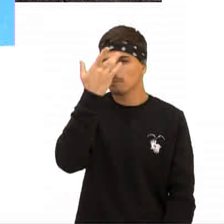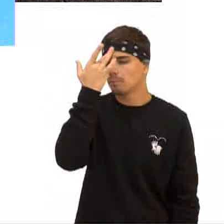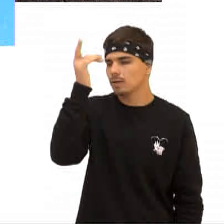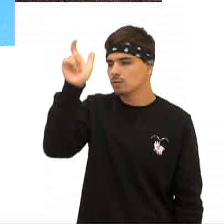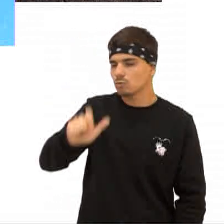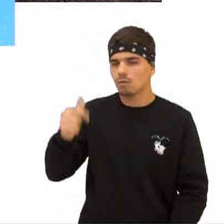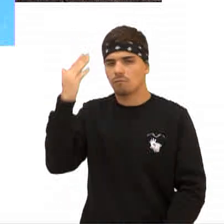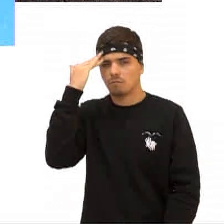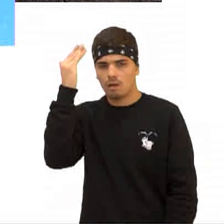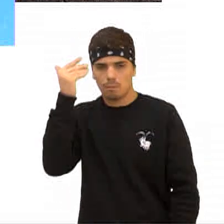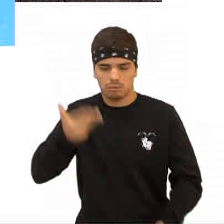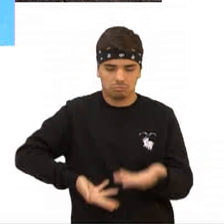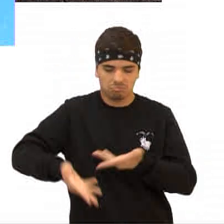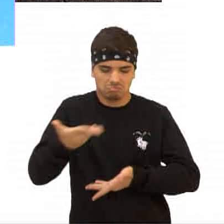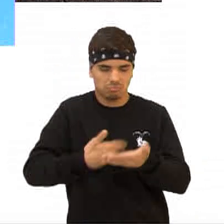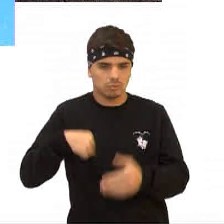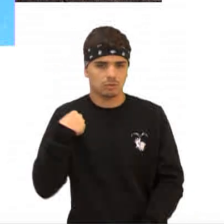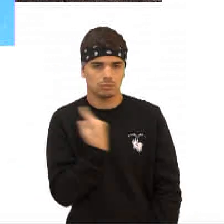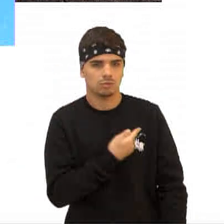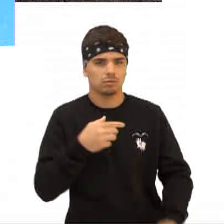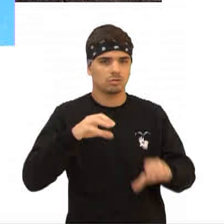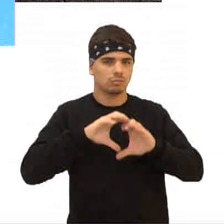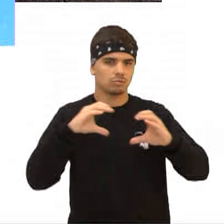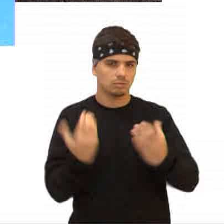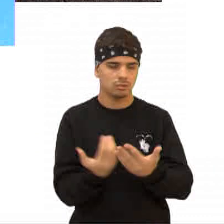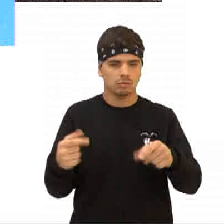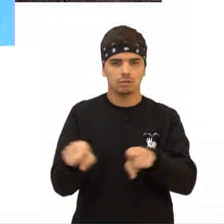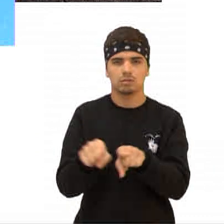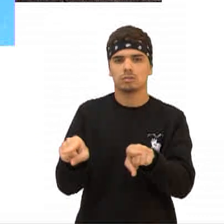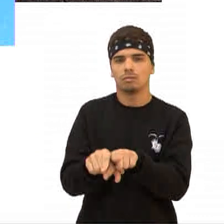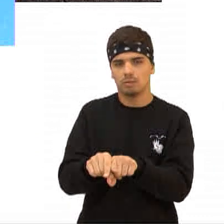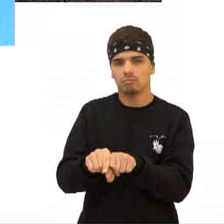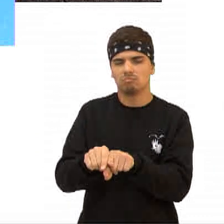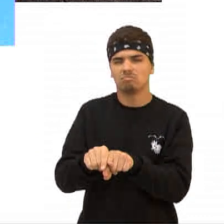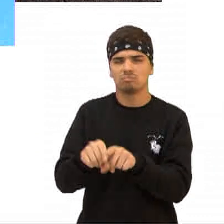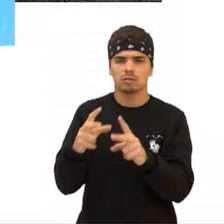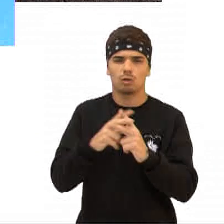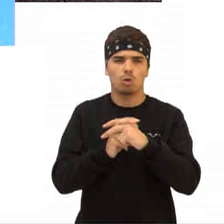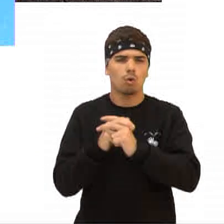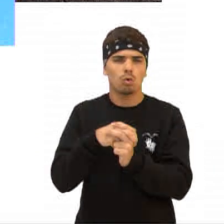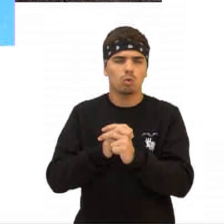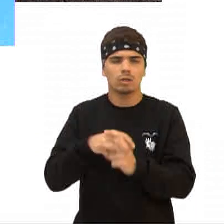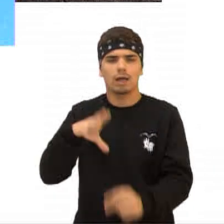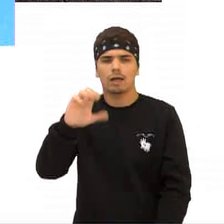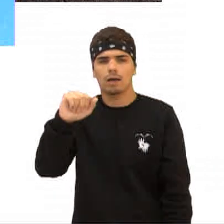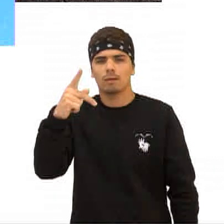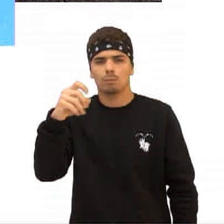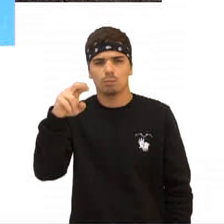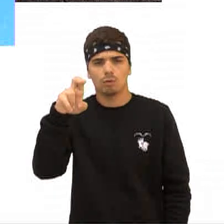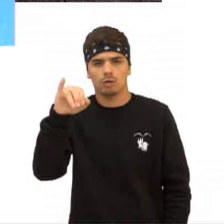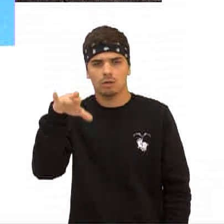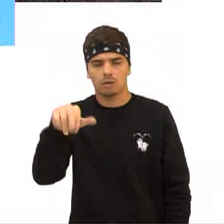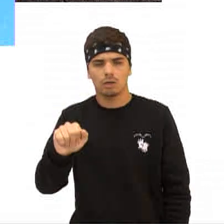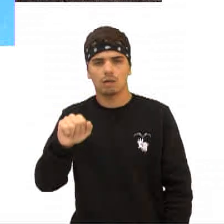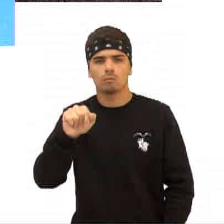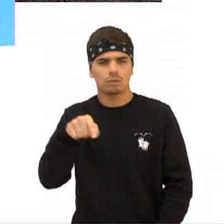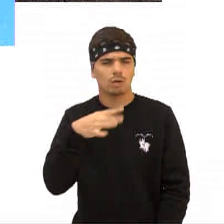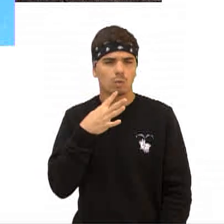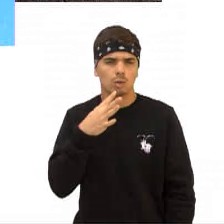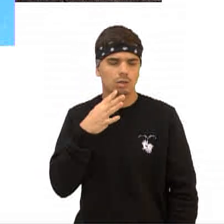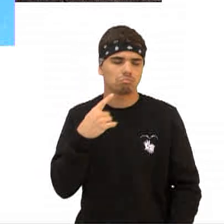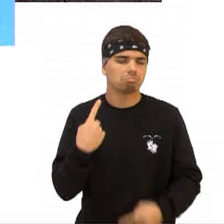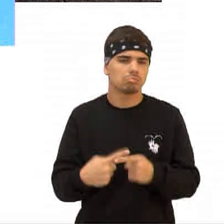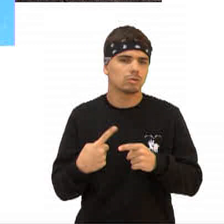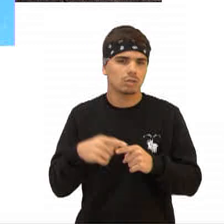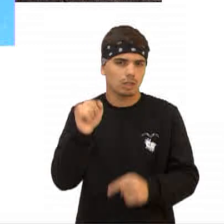nossa sociedade, contribuem. Uma luta capoeira. Por que a gente está colocando todas essas imagens? Você tem ideia do que